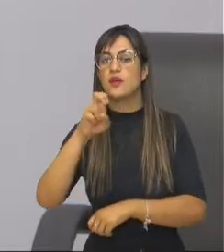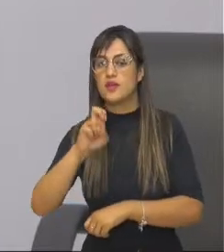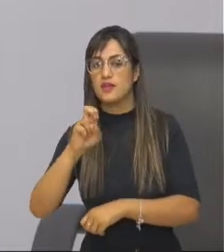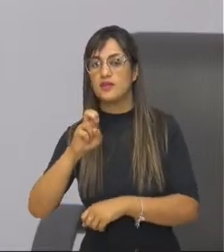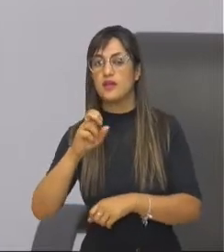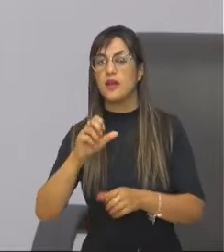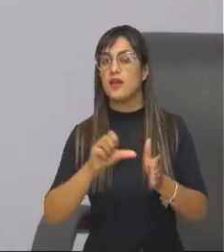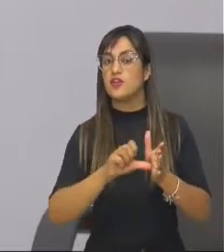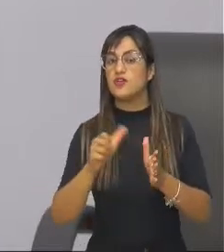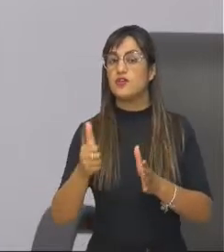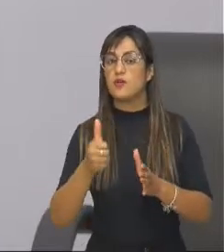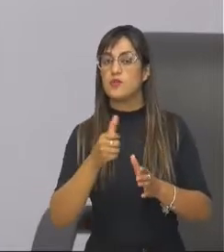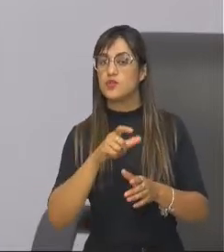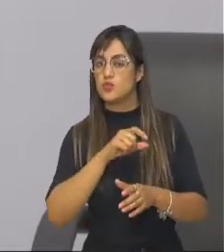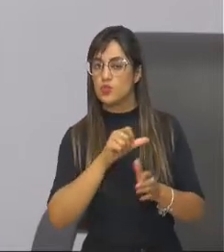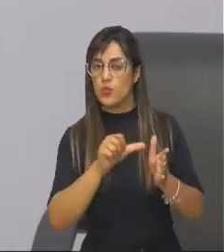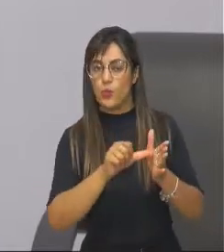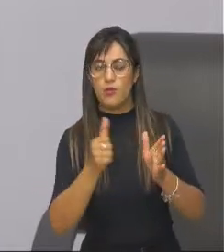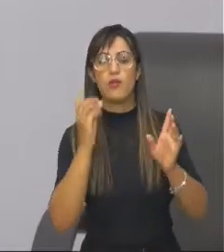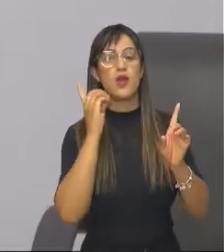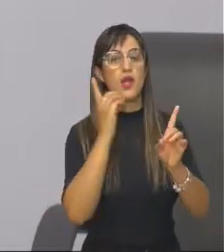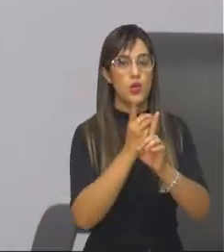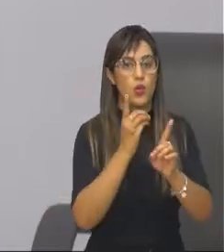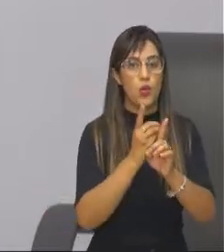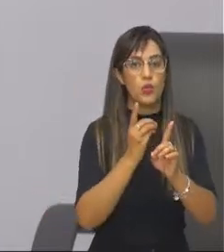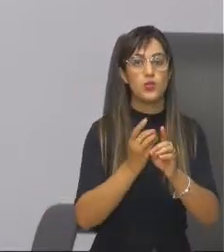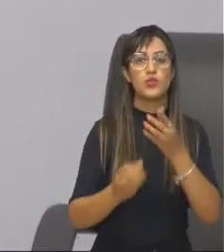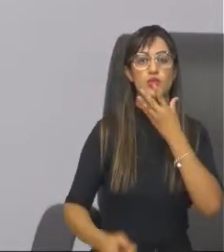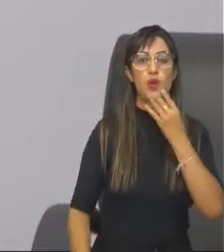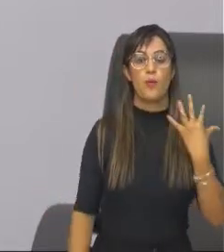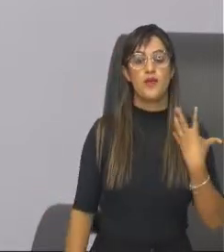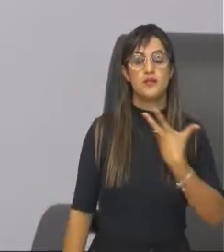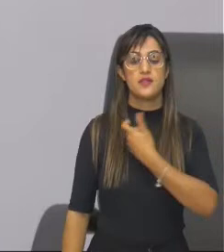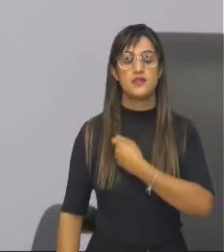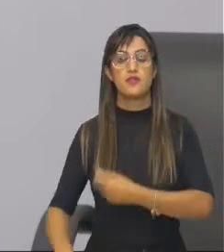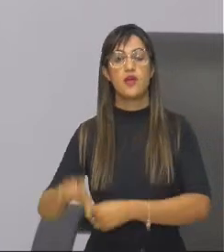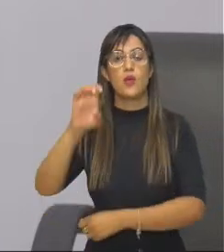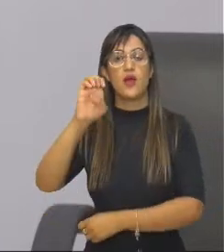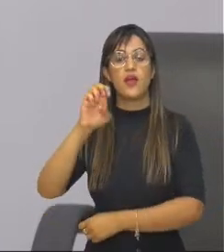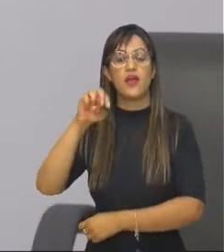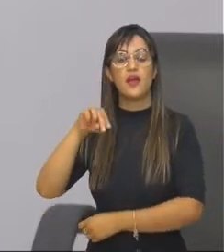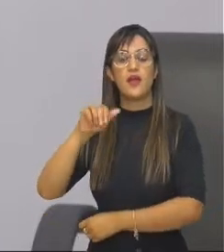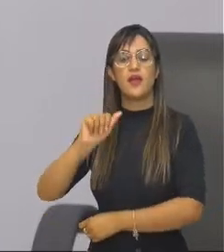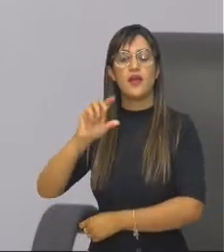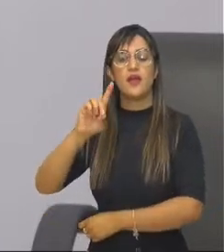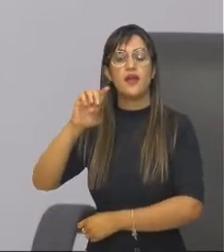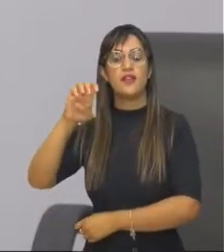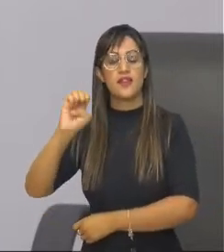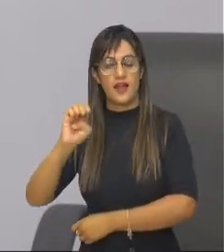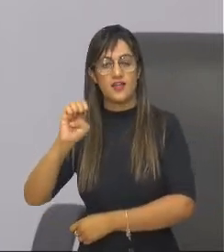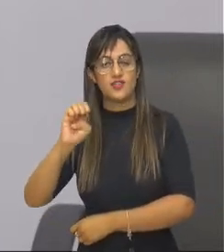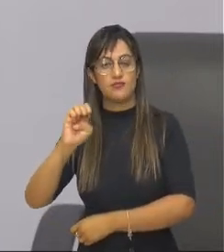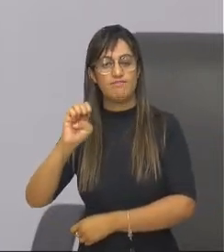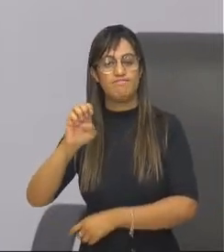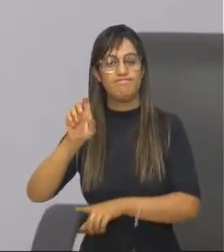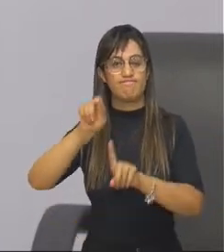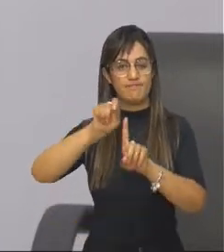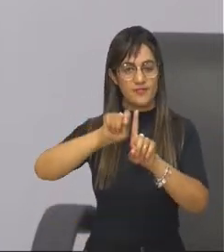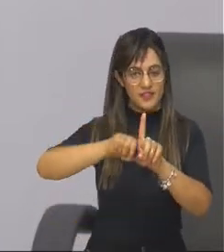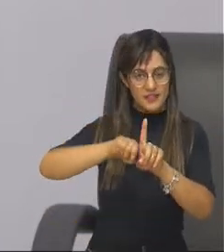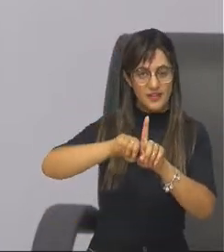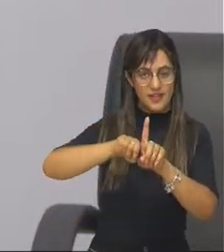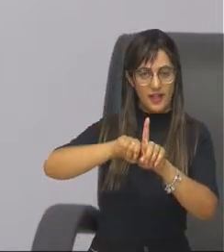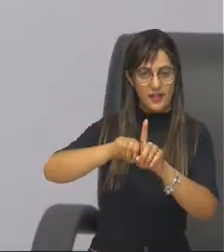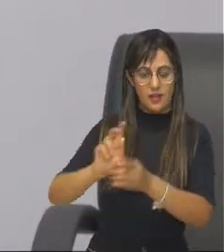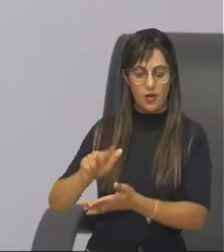homens trans, que foi o ENAT. E essa data, com a presença de João Nery, foi um